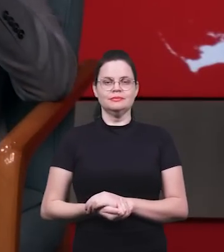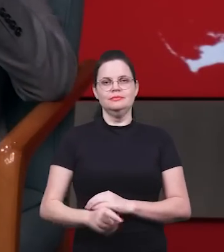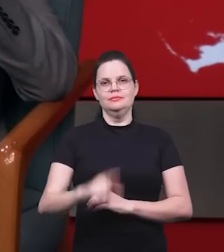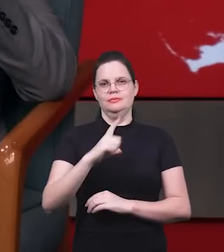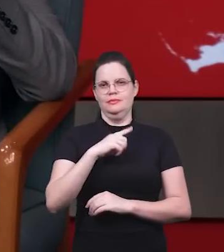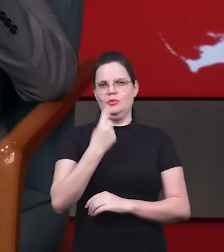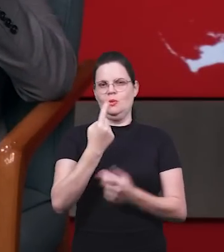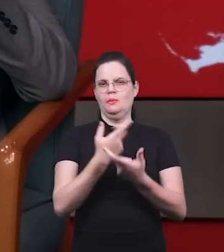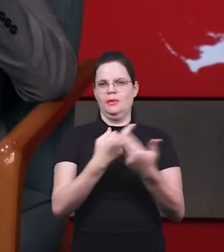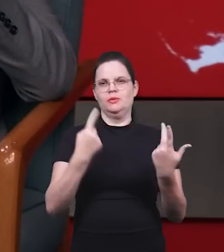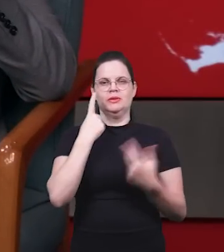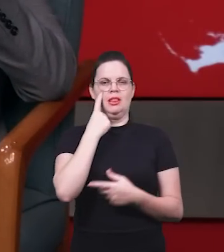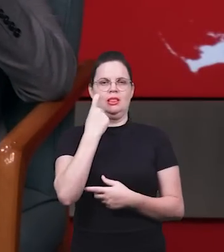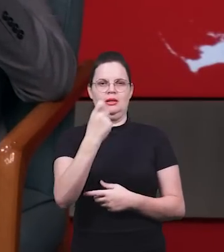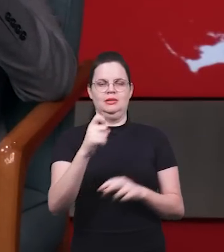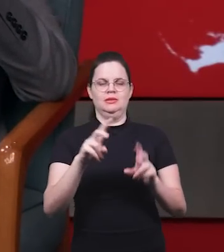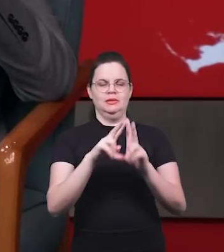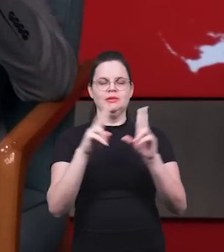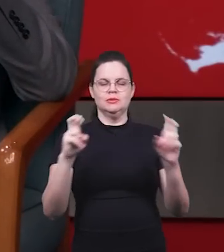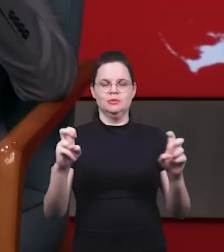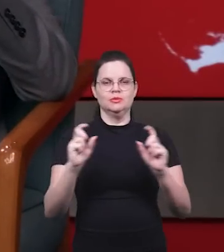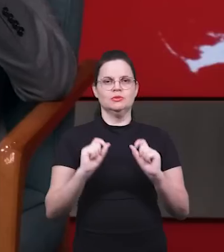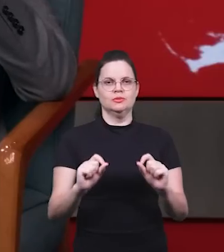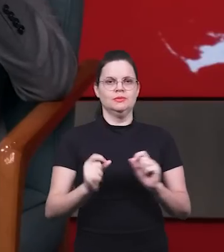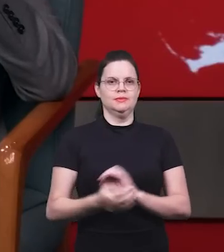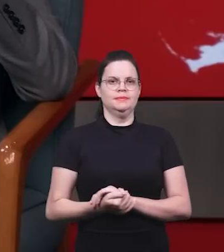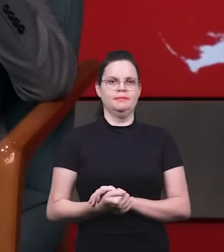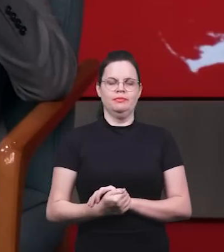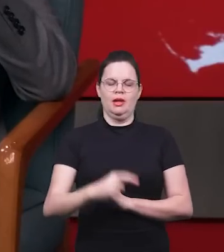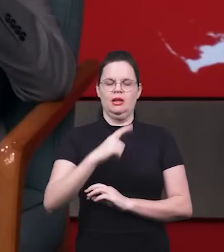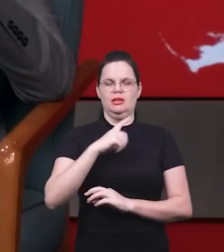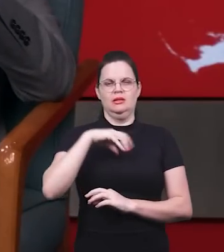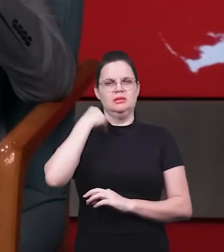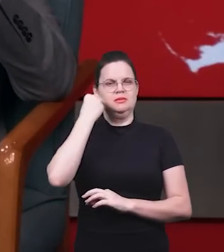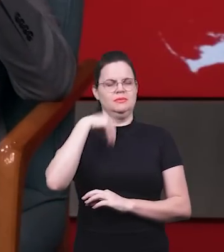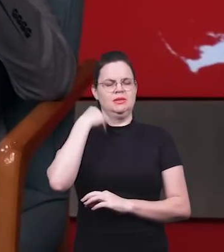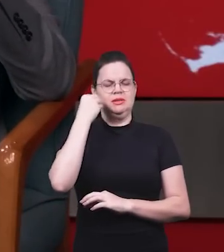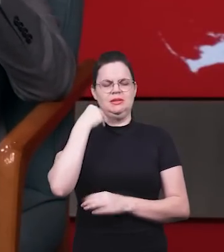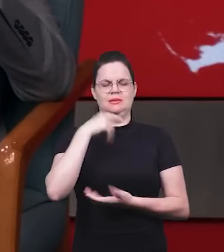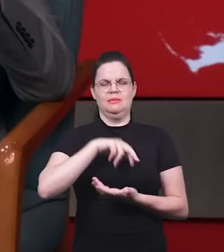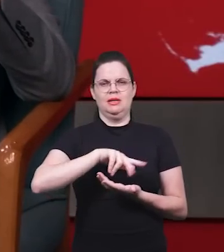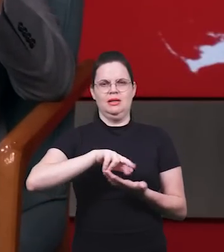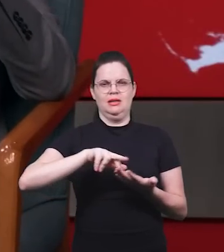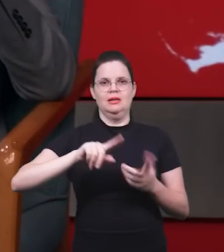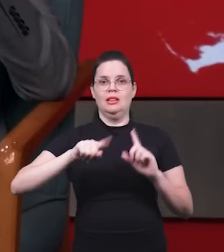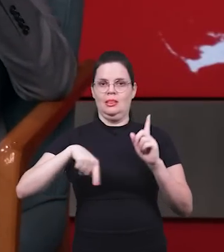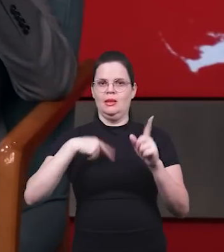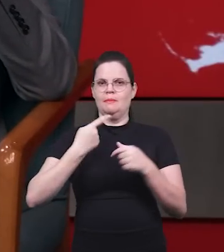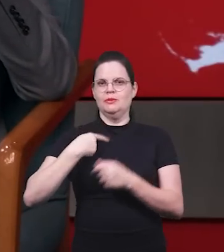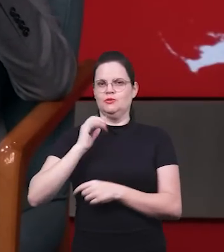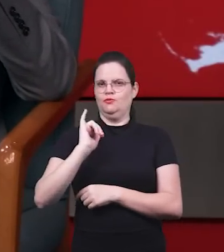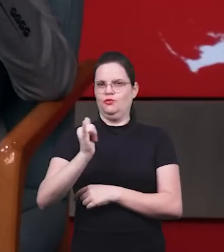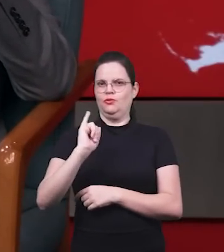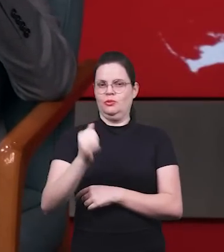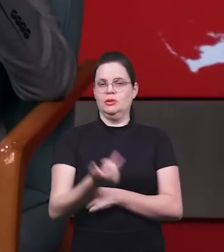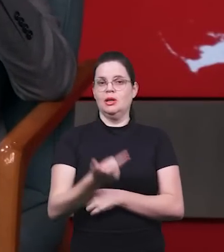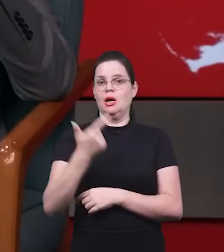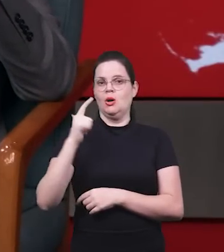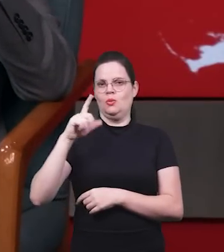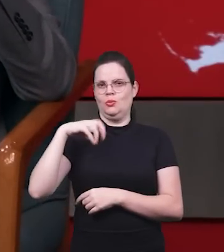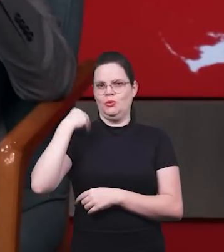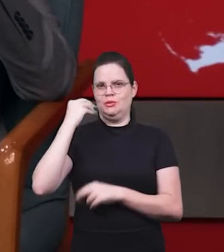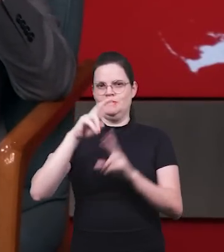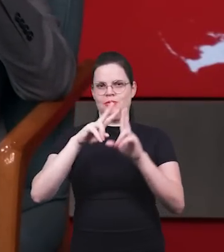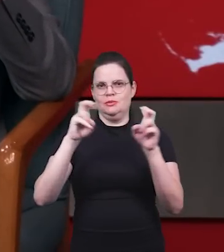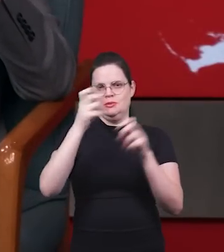Há uma coisa muito interessante com relação a isso. Há experiências incríveis e depois eu vou contar outras